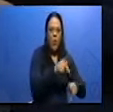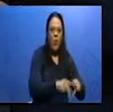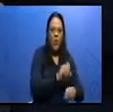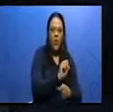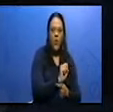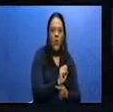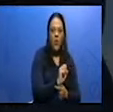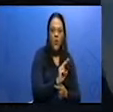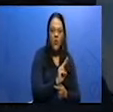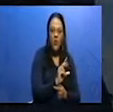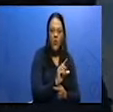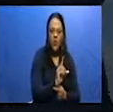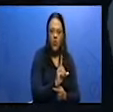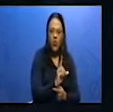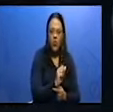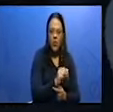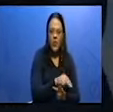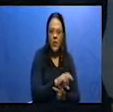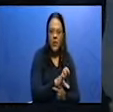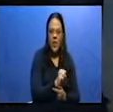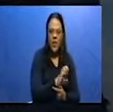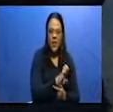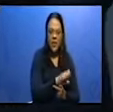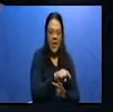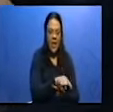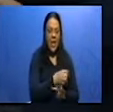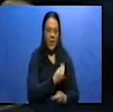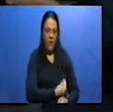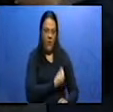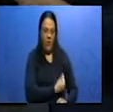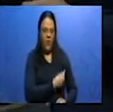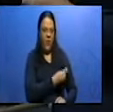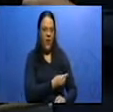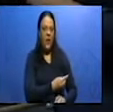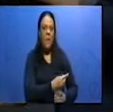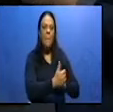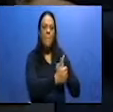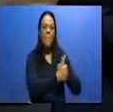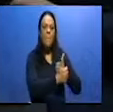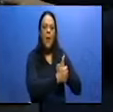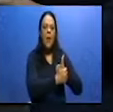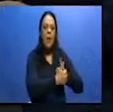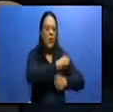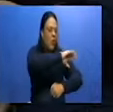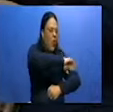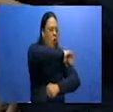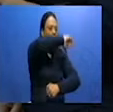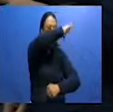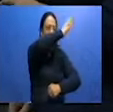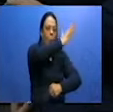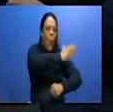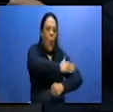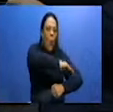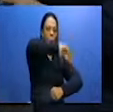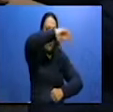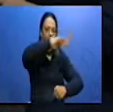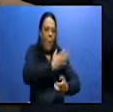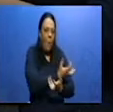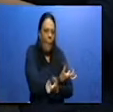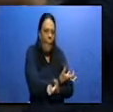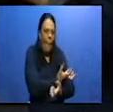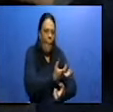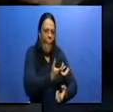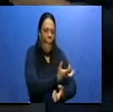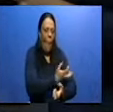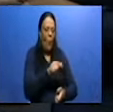do Saara, né, gente? Que é nessa região aqui, o deserto do Saara. E do Sudão, que em árabe significa negro. Eles